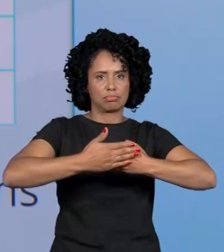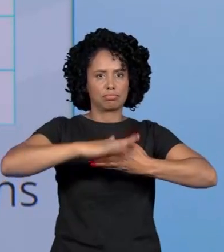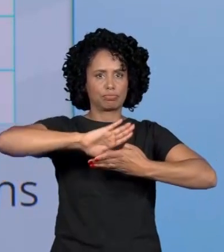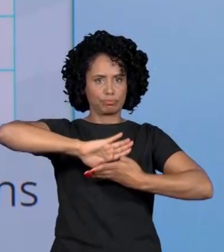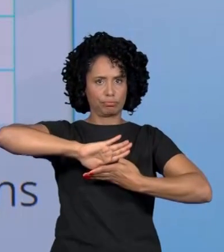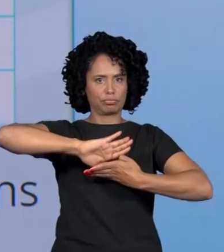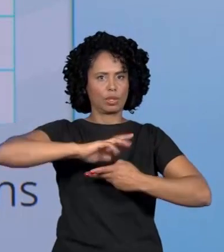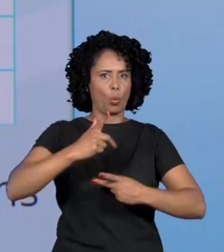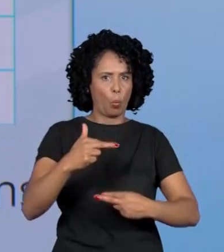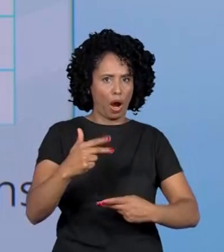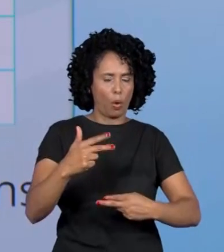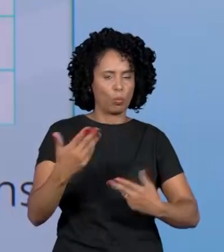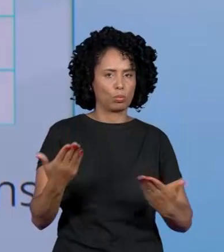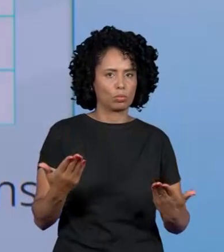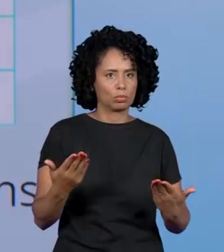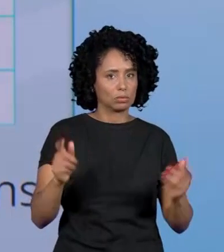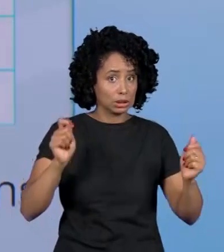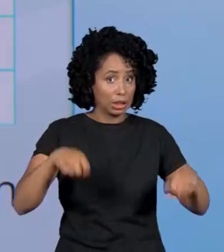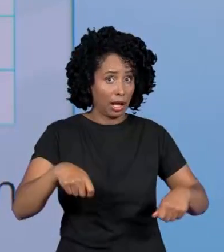Interessante, não?